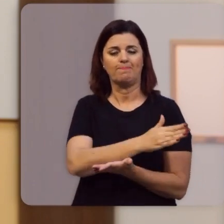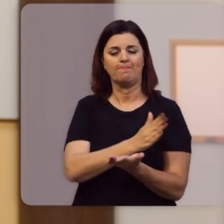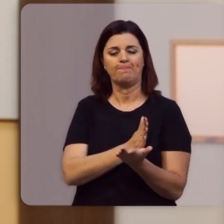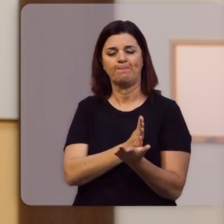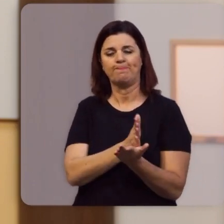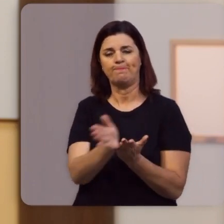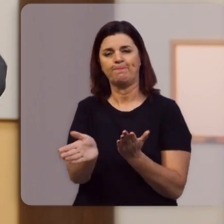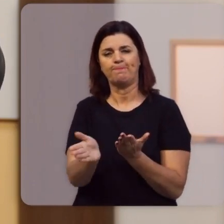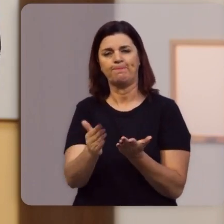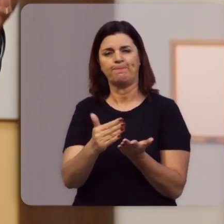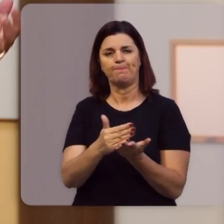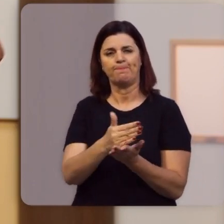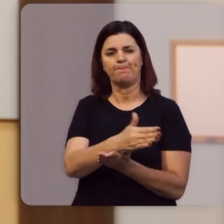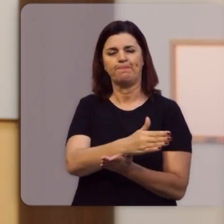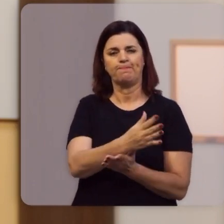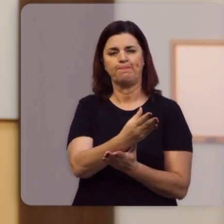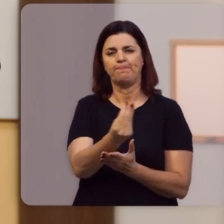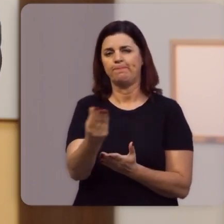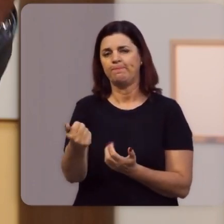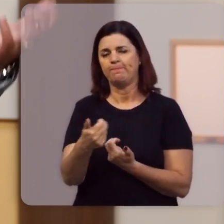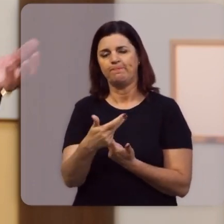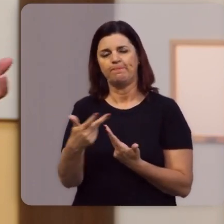desvios, tantas coisas